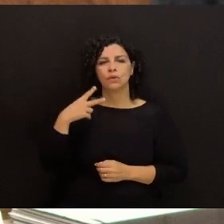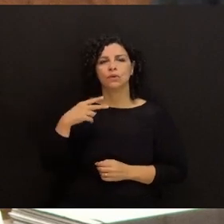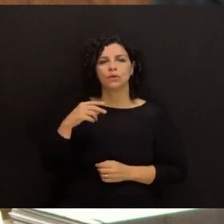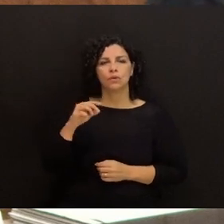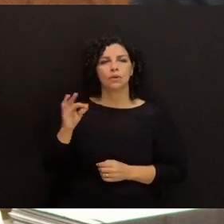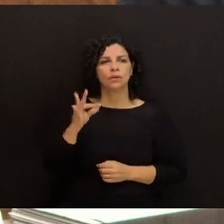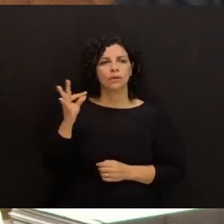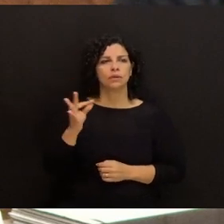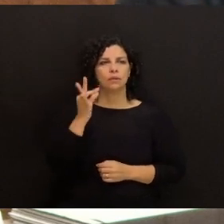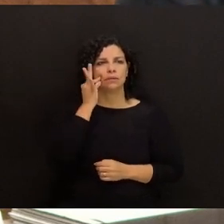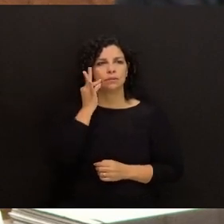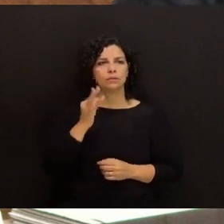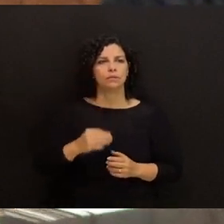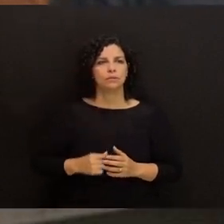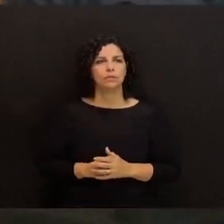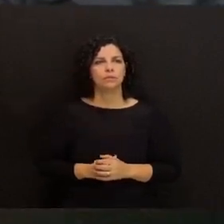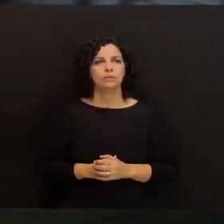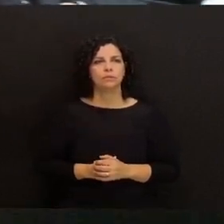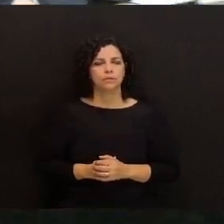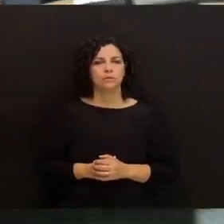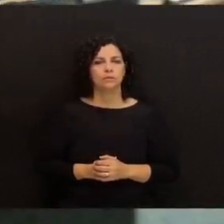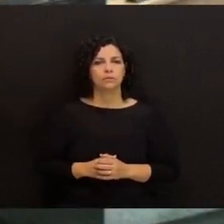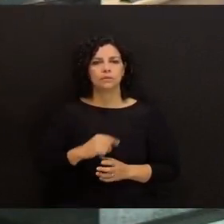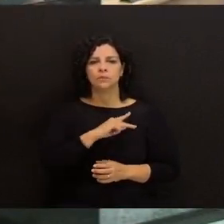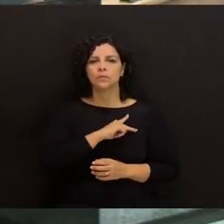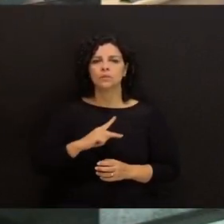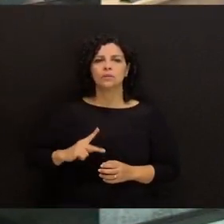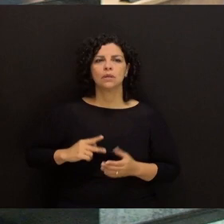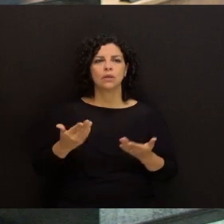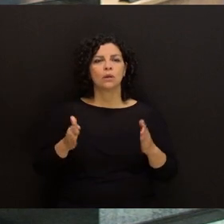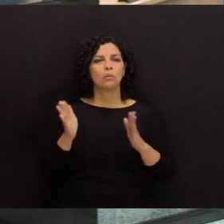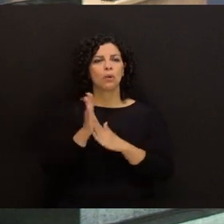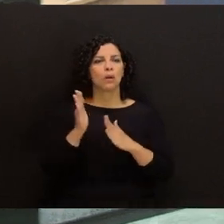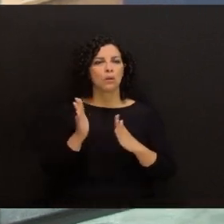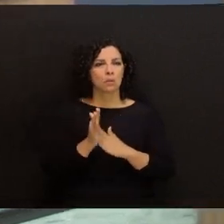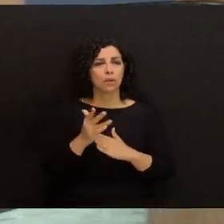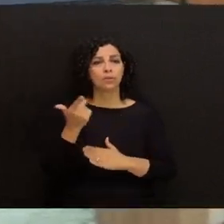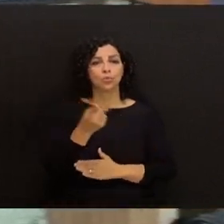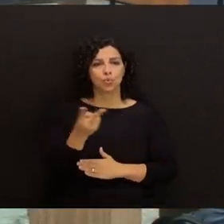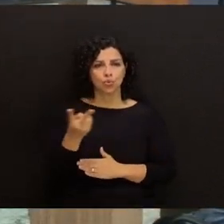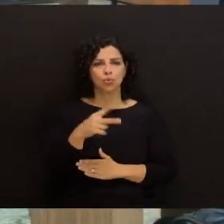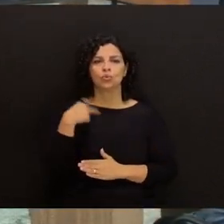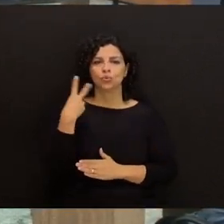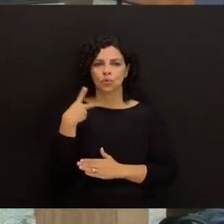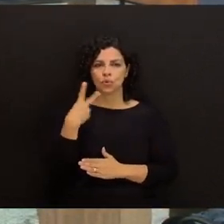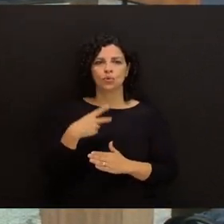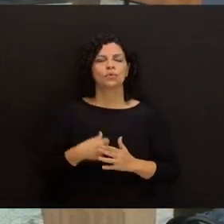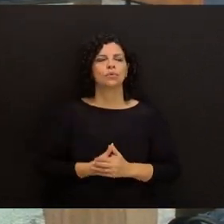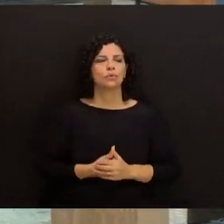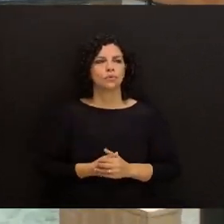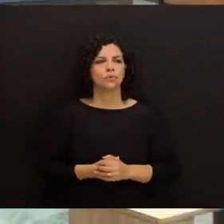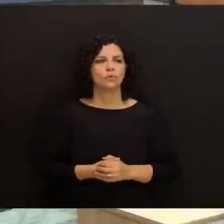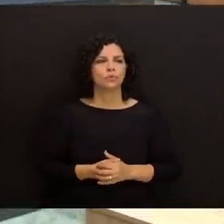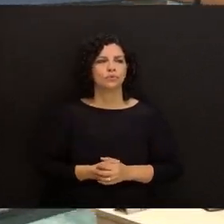Professor Abelino do presidente eu gostaria de parabenizar os nobres vereadores